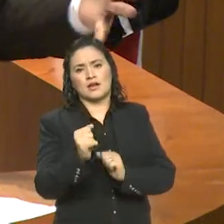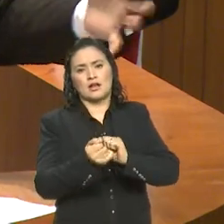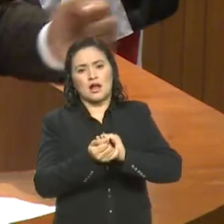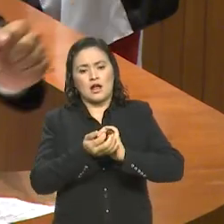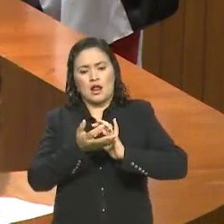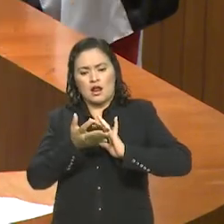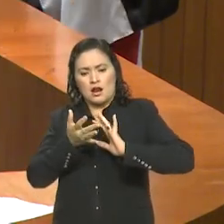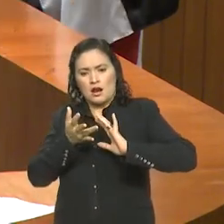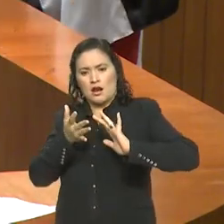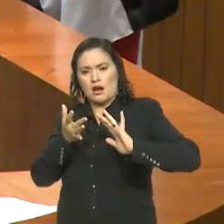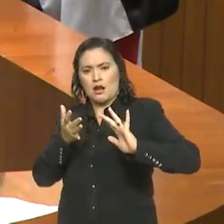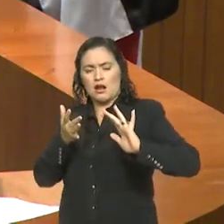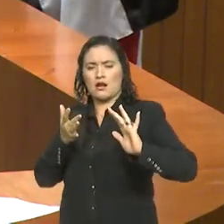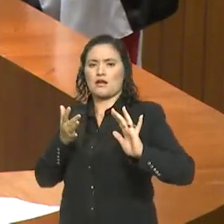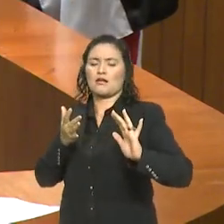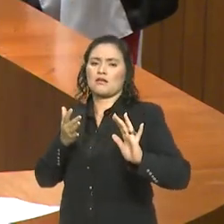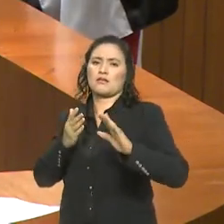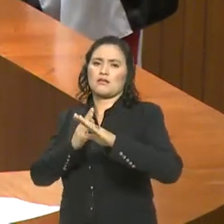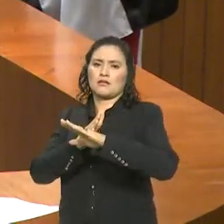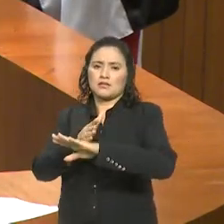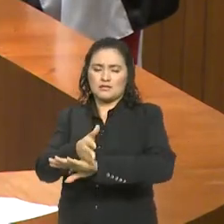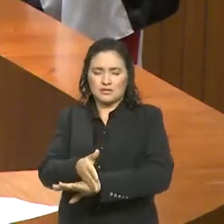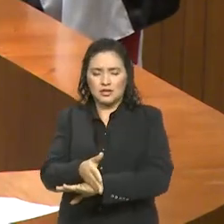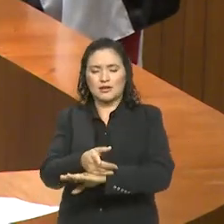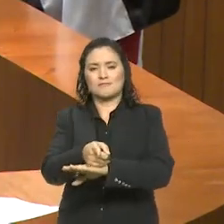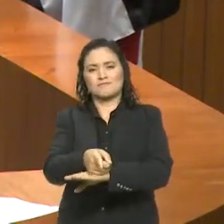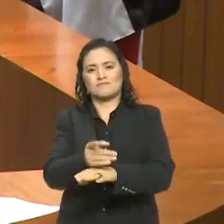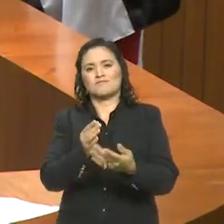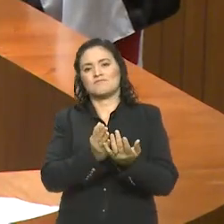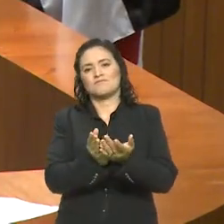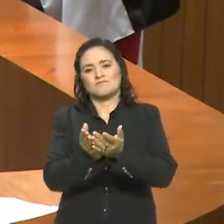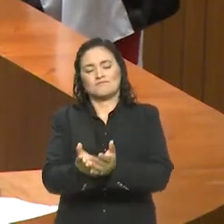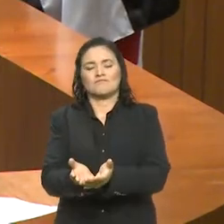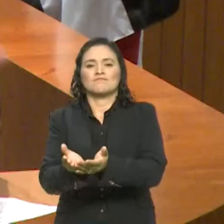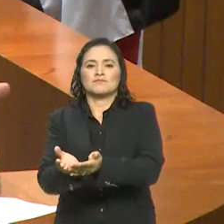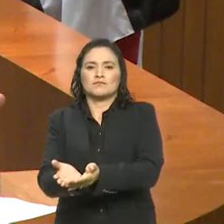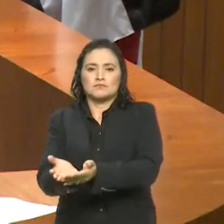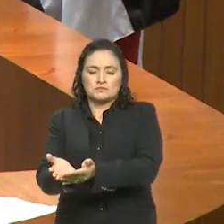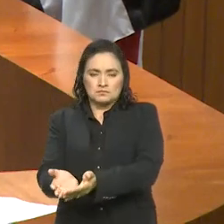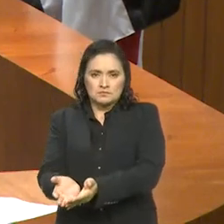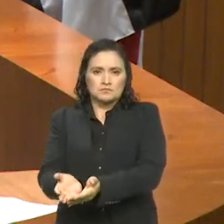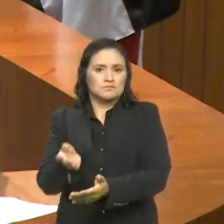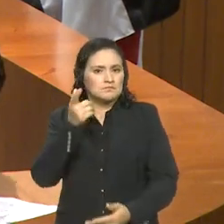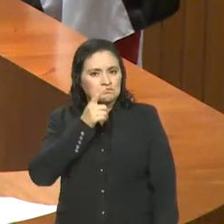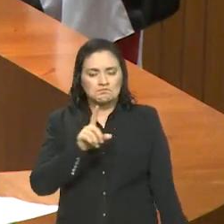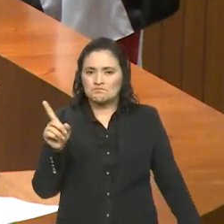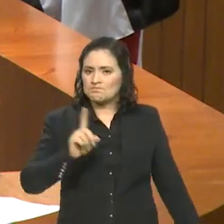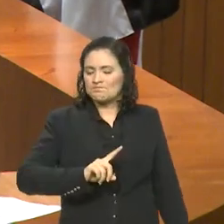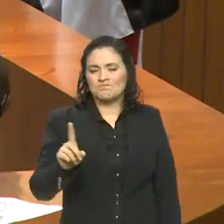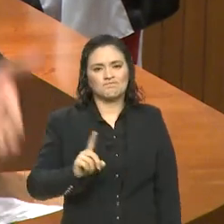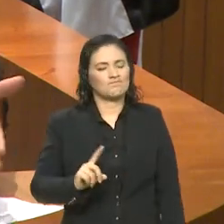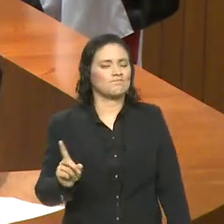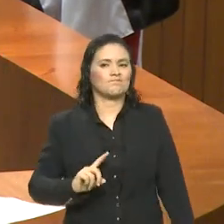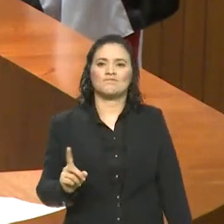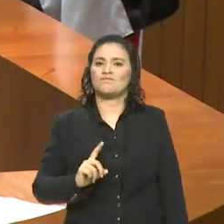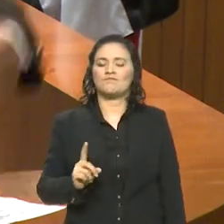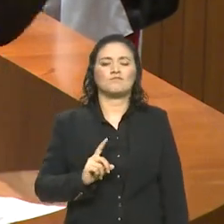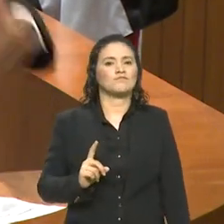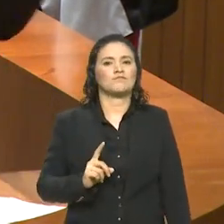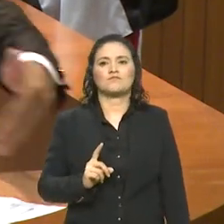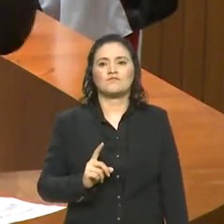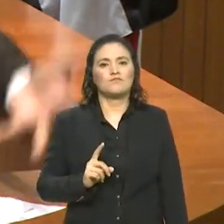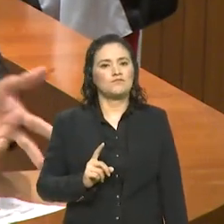3, 4 horas da manhã para ir para a fila de espera para tentar passar e não consegue. Amanhece o dia dentro do